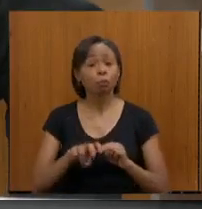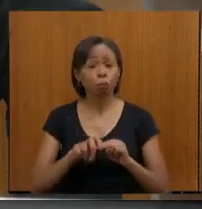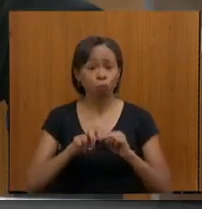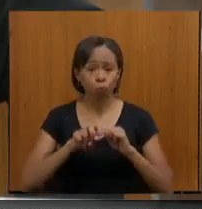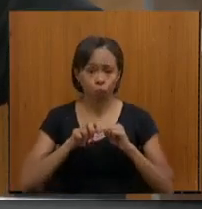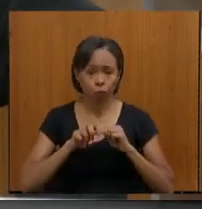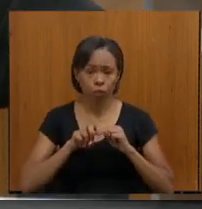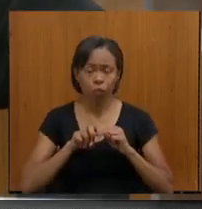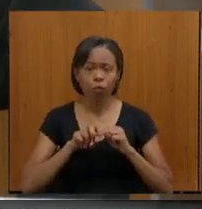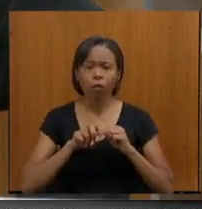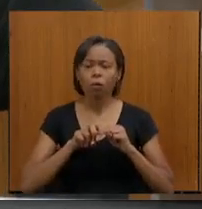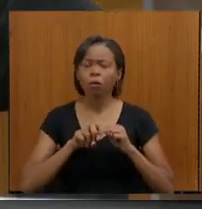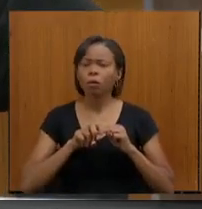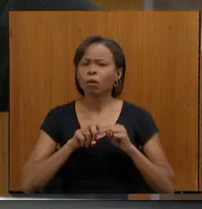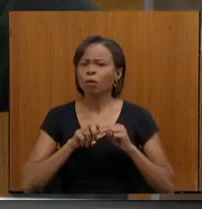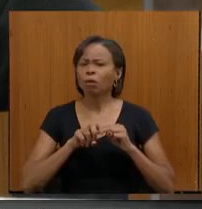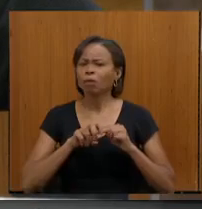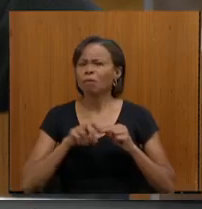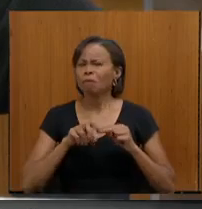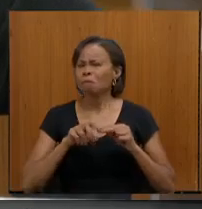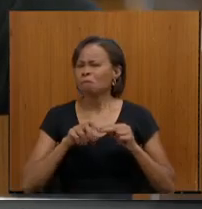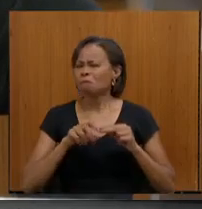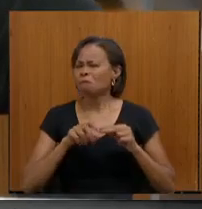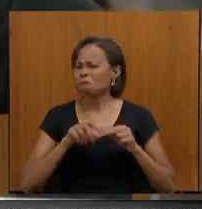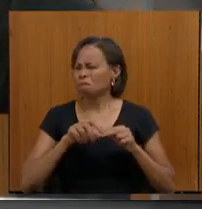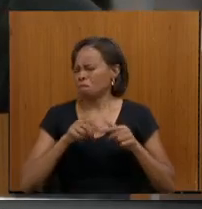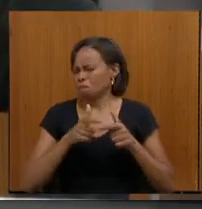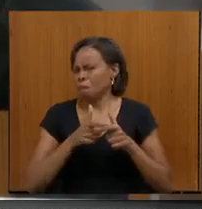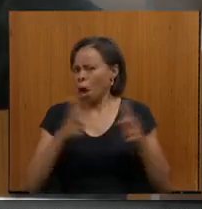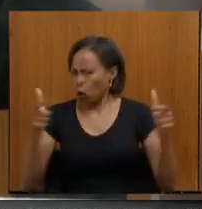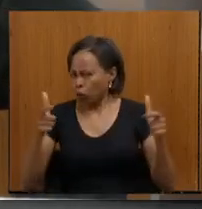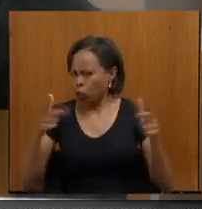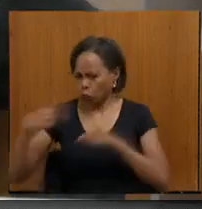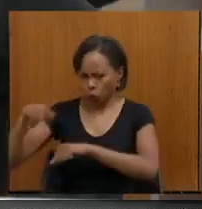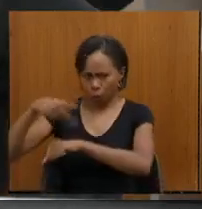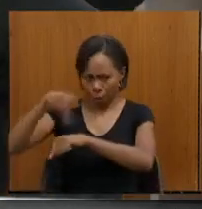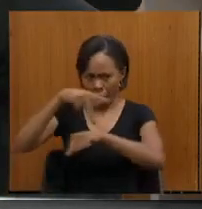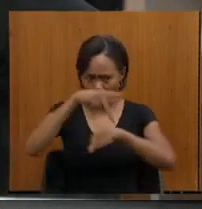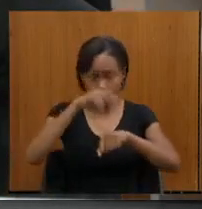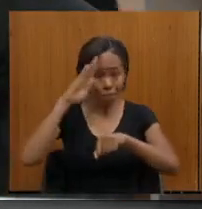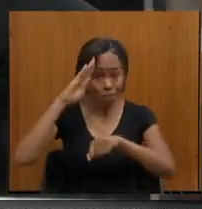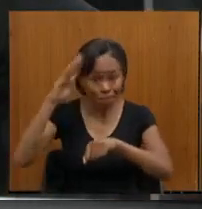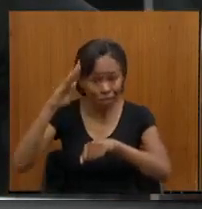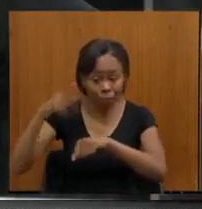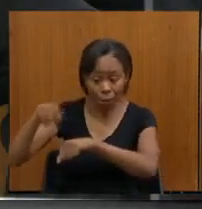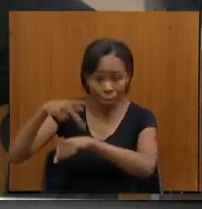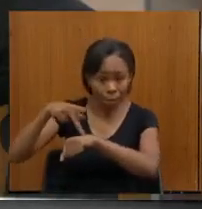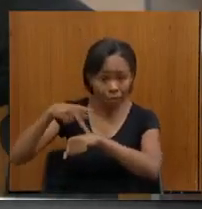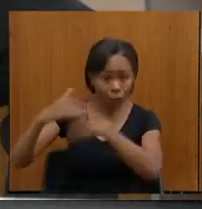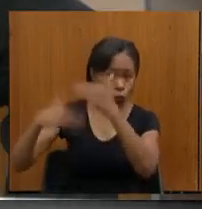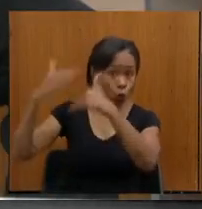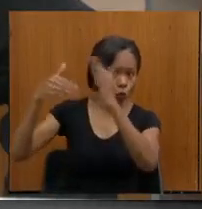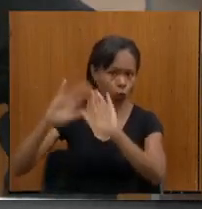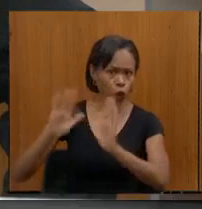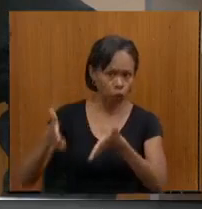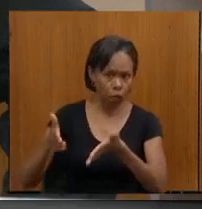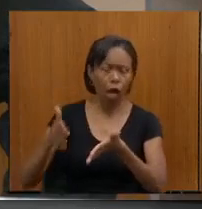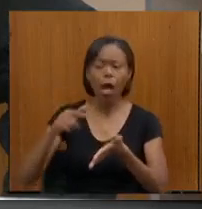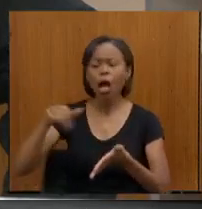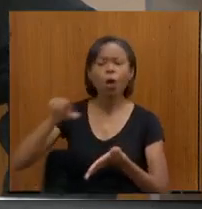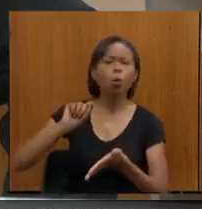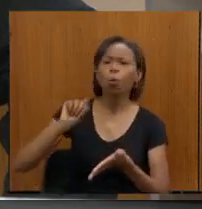é grande parte dos países principalmente desenvolvidos se uniram e